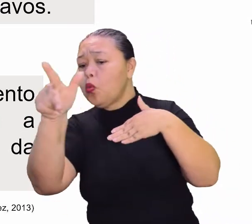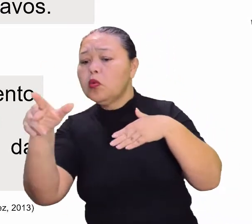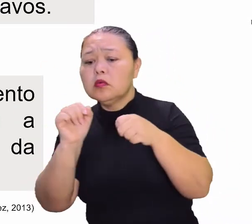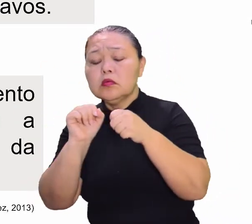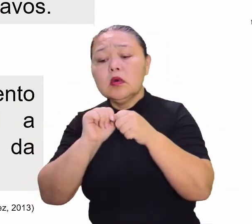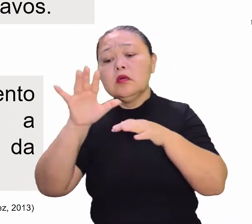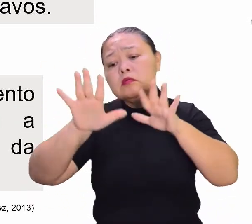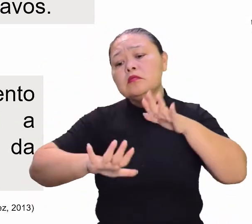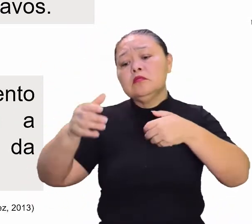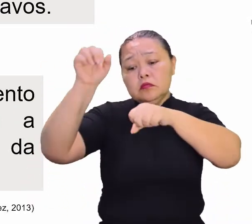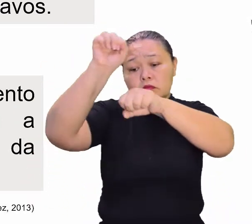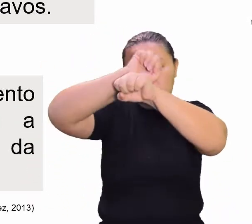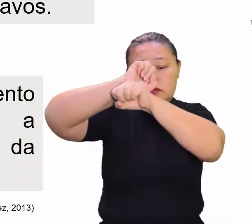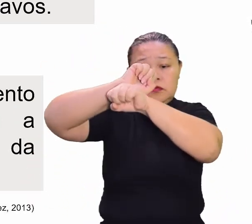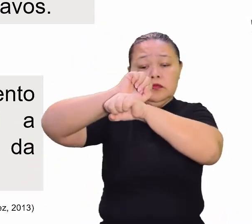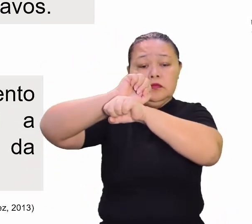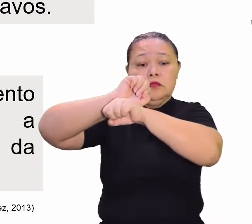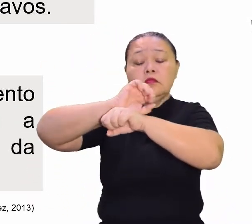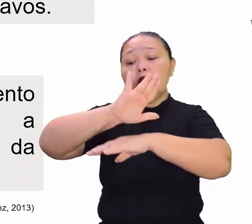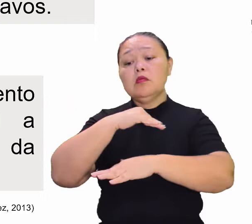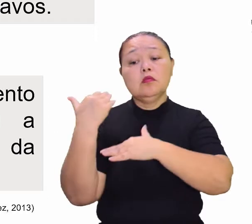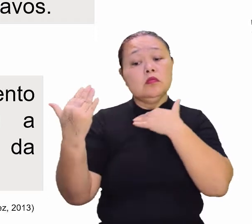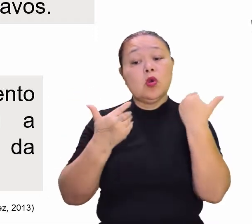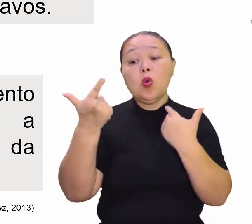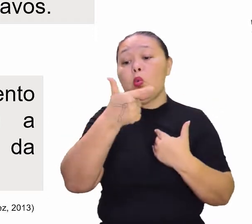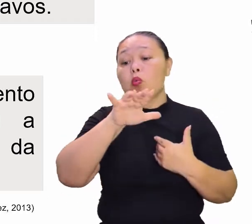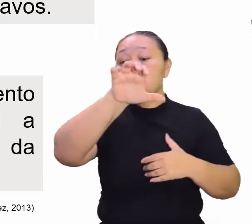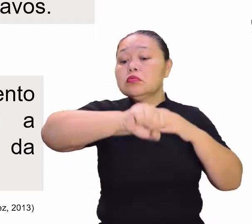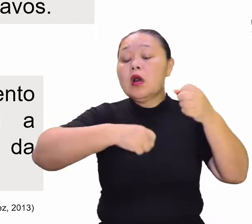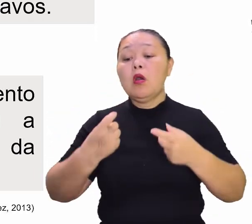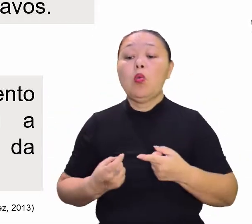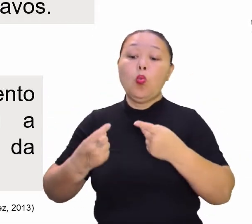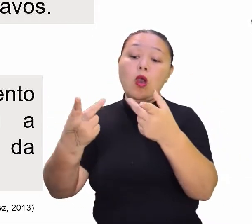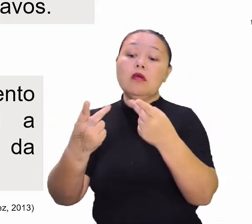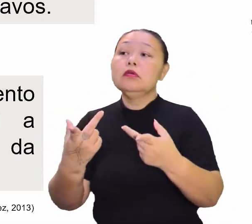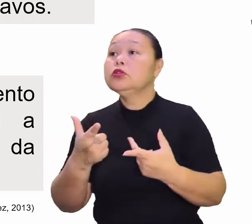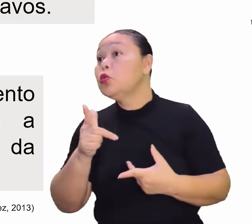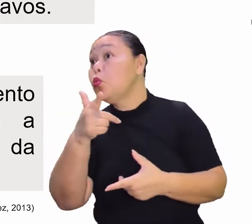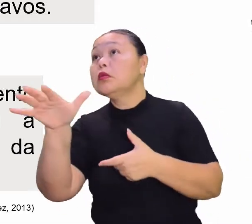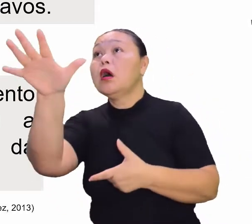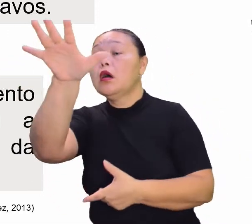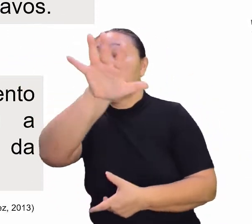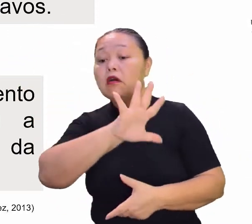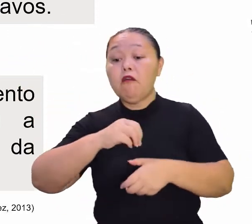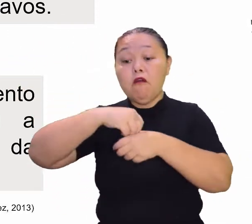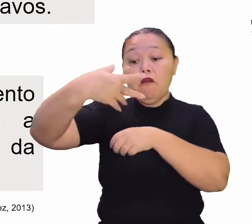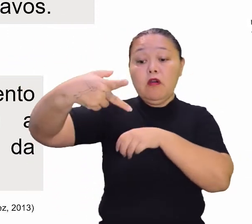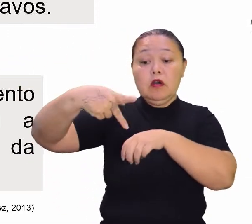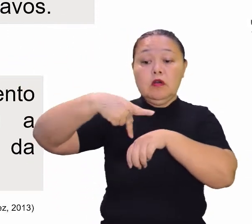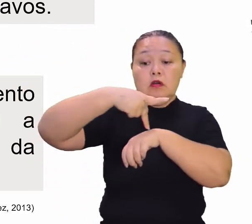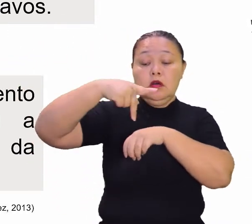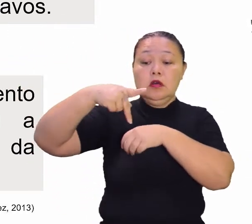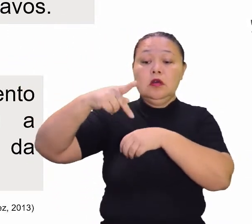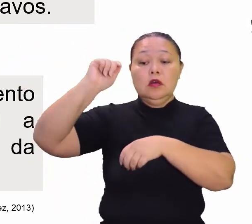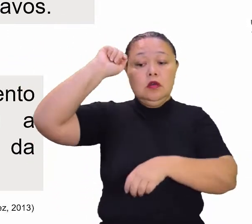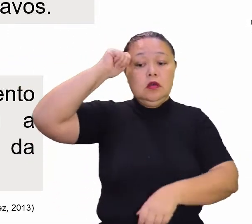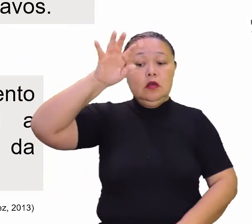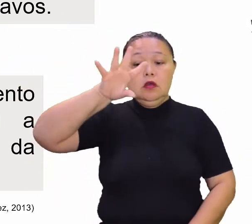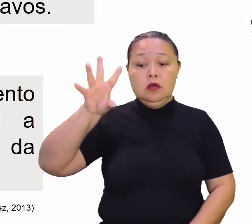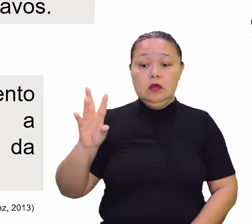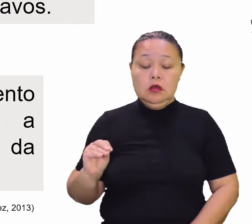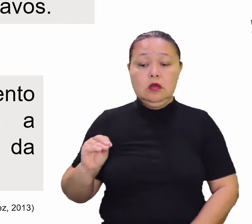porque muitos escravos, infelizmente, foram mortos e outros foram vendidos para diversas áreas fora do